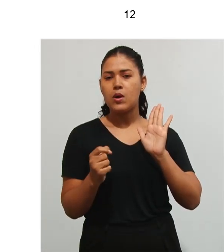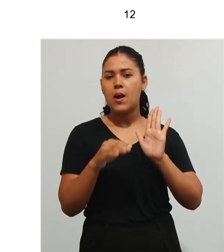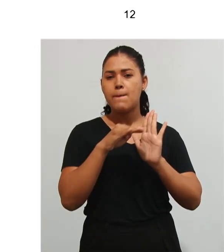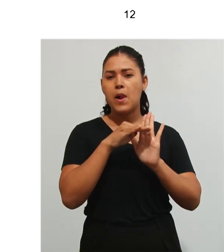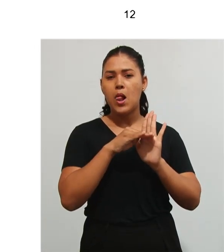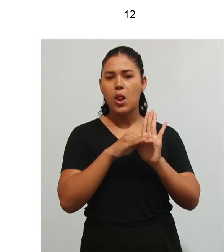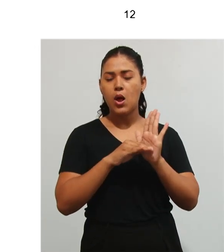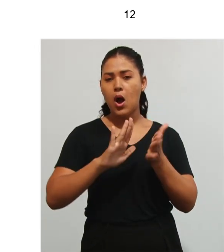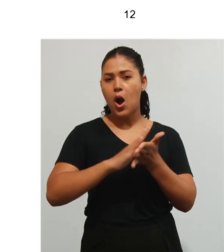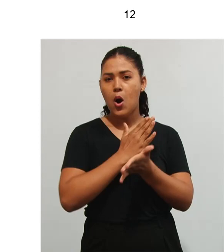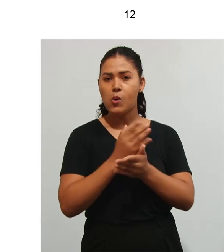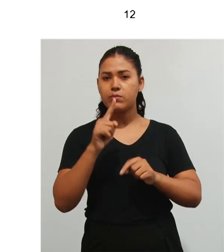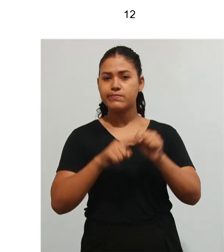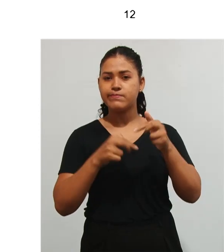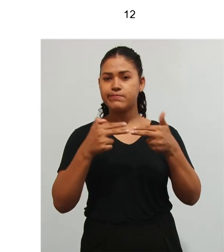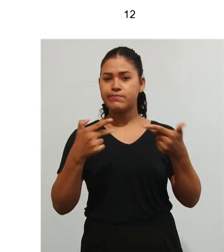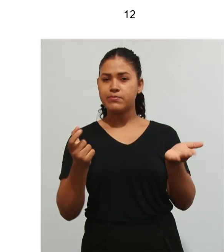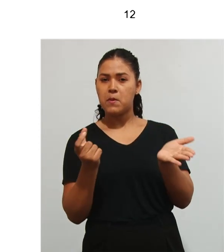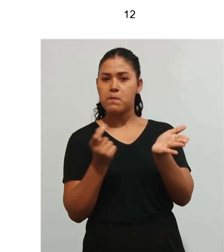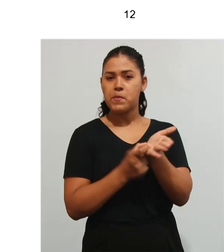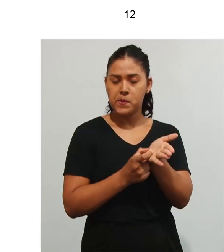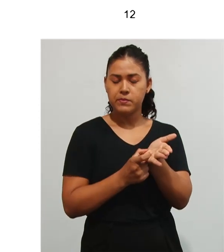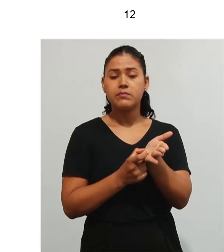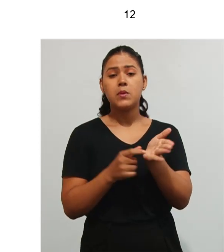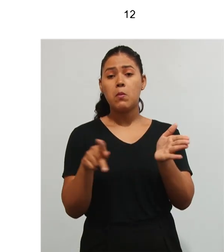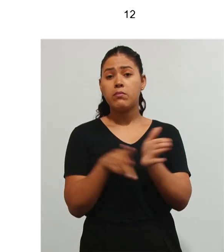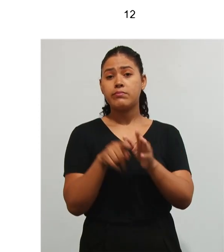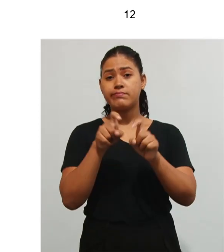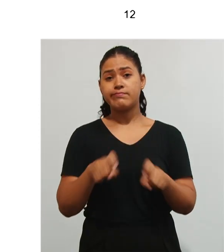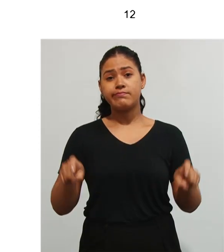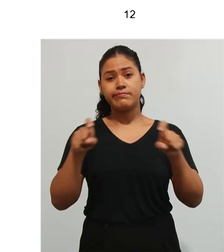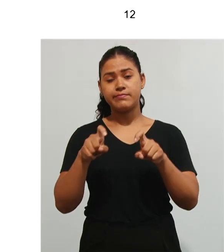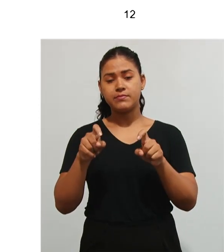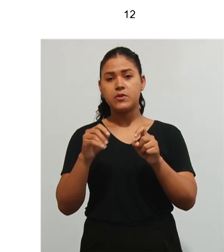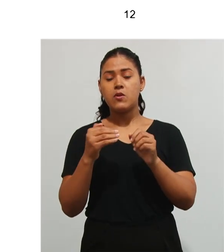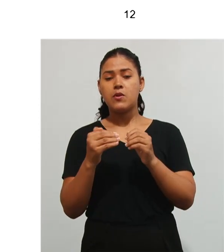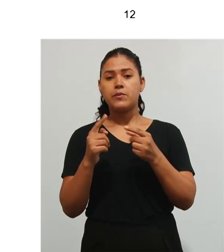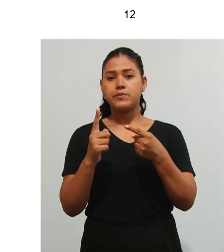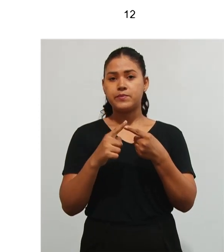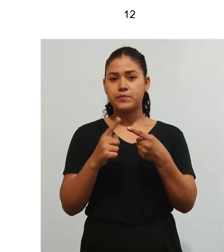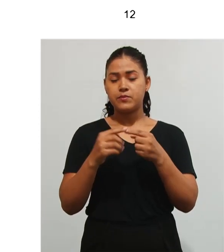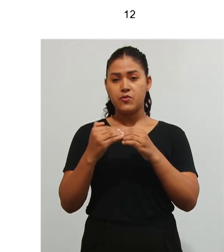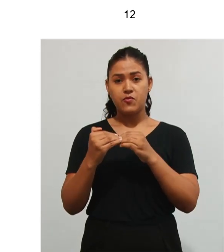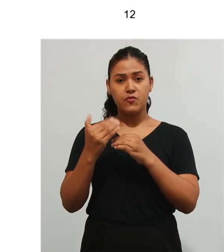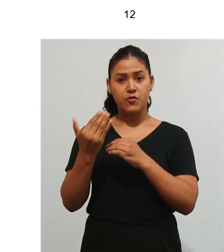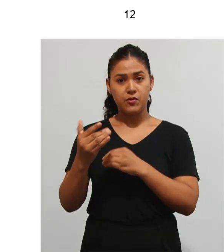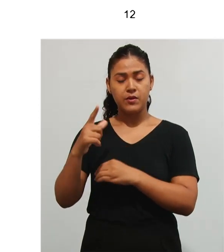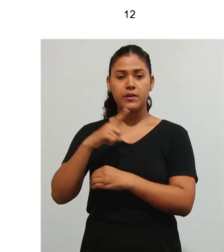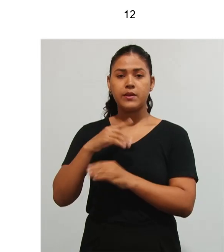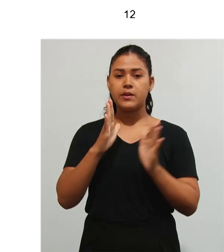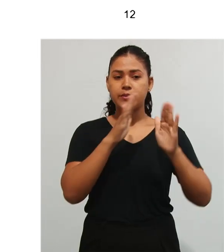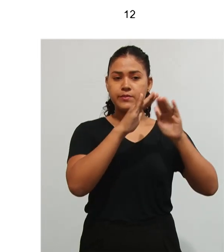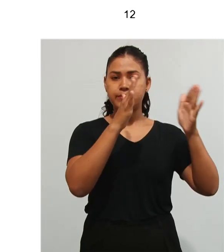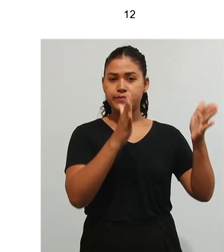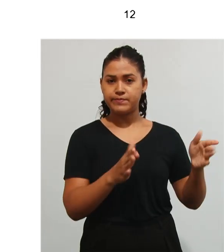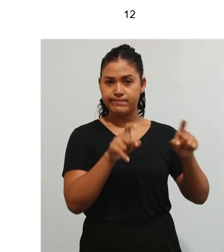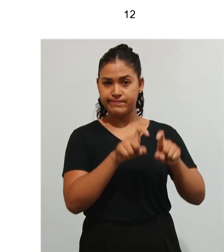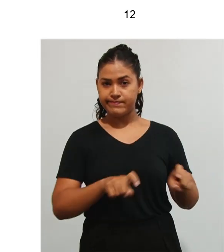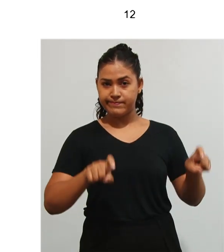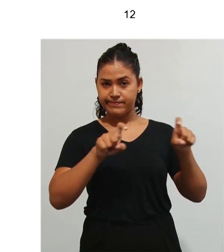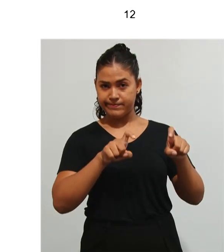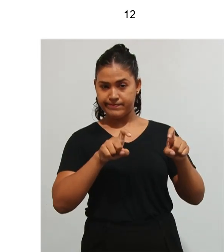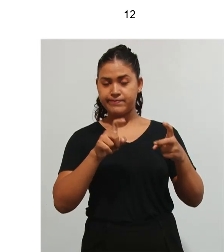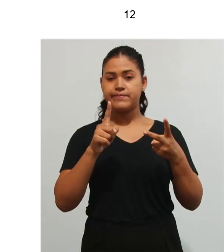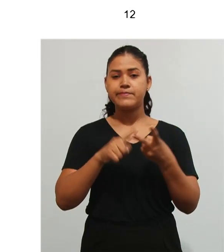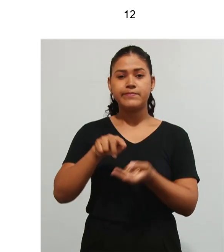lista aí de alguns componentes que fazem parte do computador, né? Então, de forma externa, por fora, nós temos o gabinete,